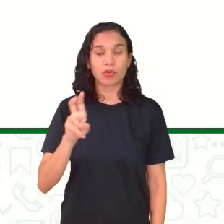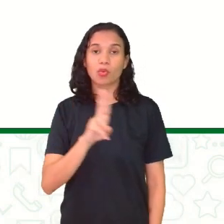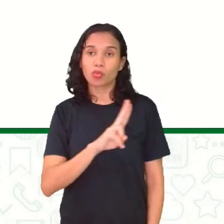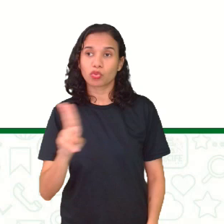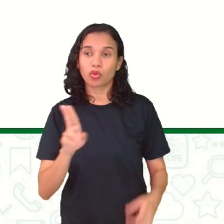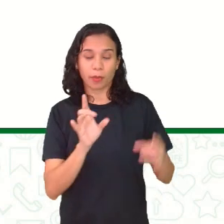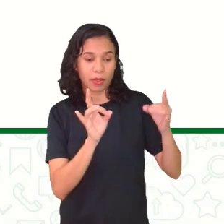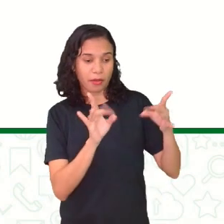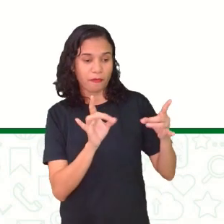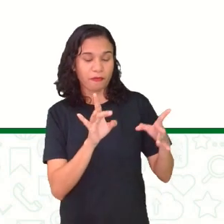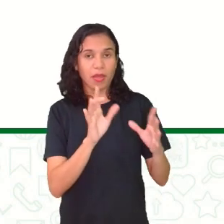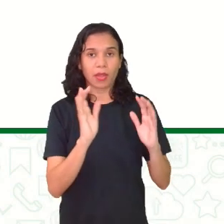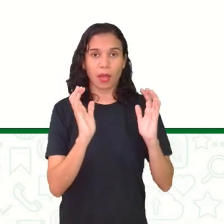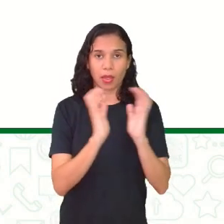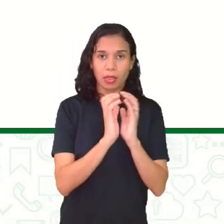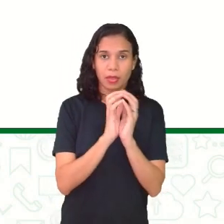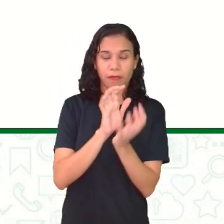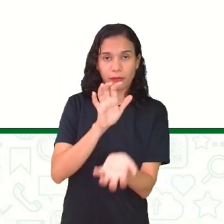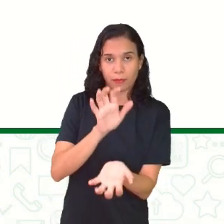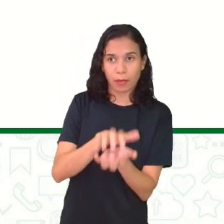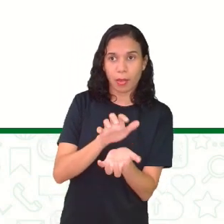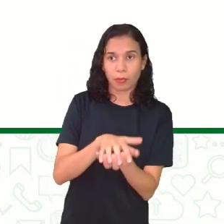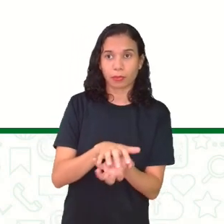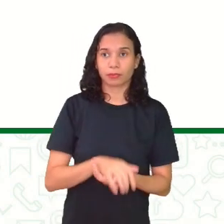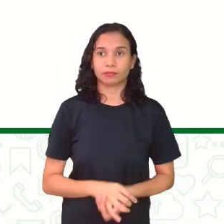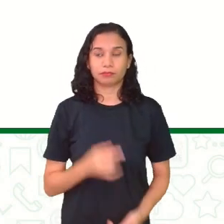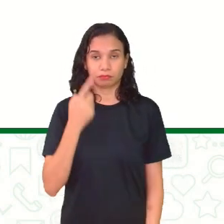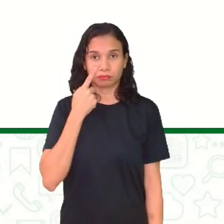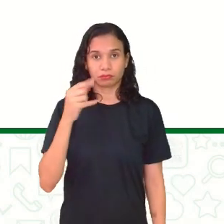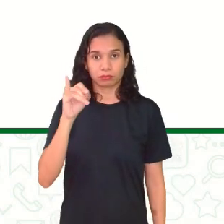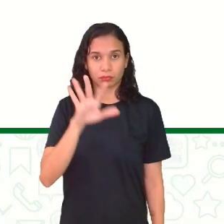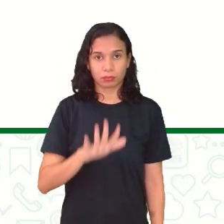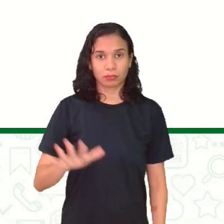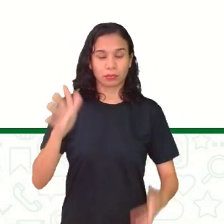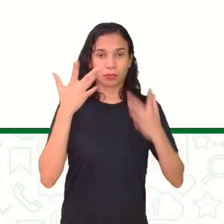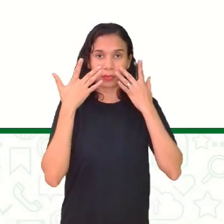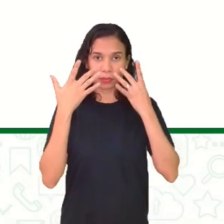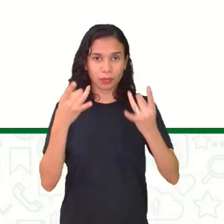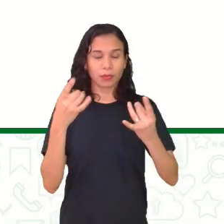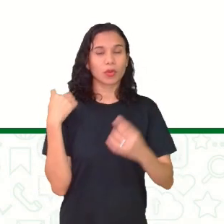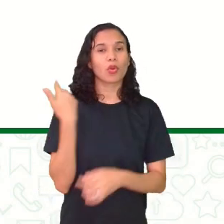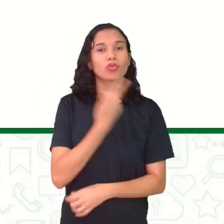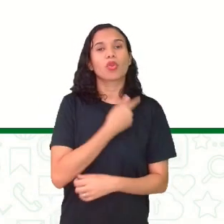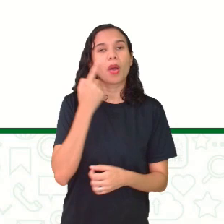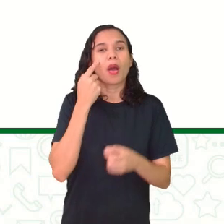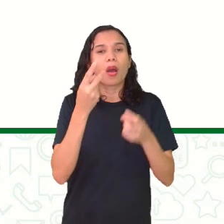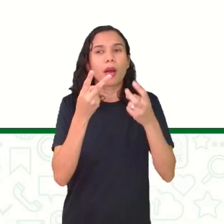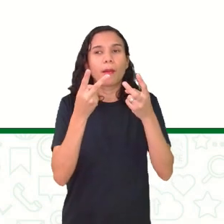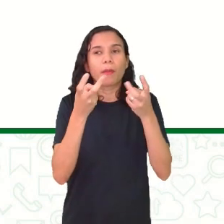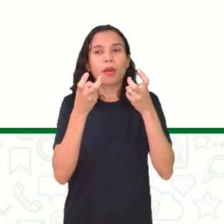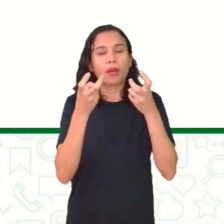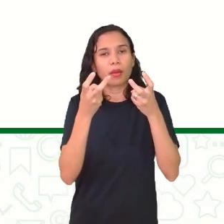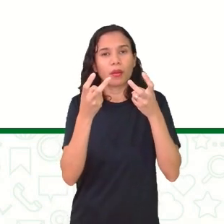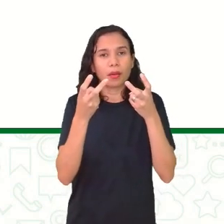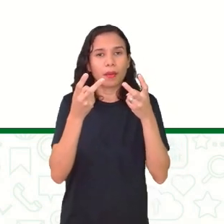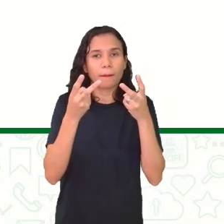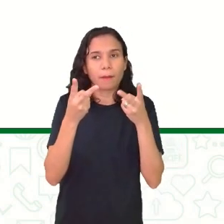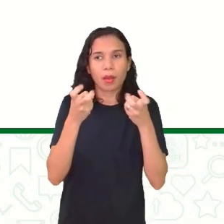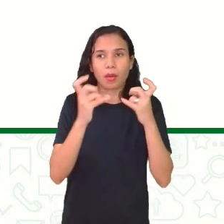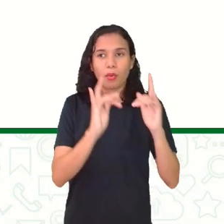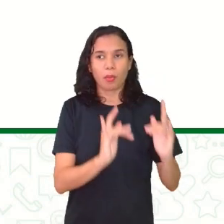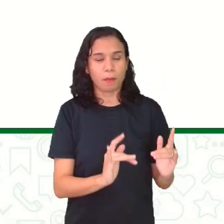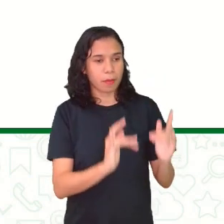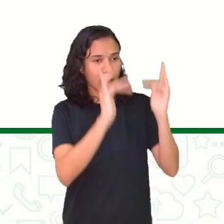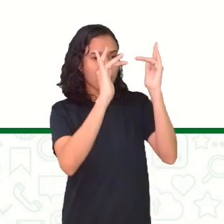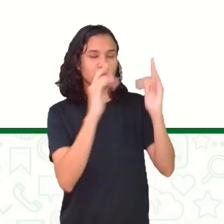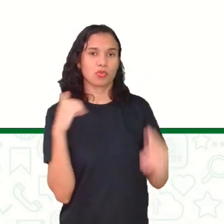em Recife, Pernambuco. Olhem essa imagem com atenção. A gente consegue até reconhecer, né? Esse prédio, como